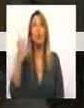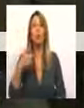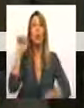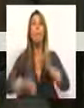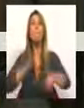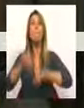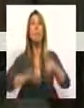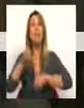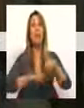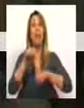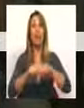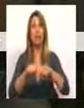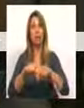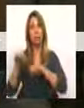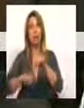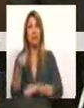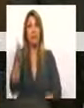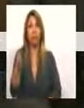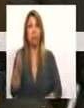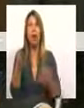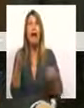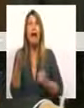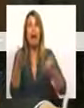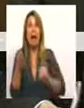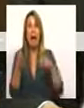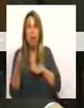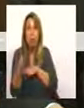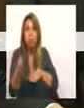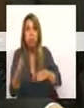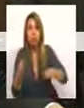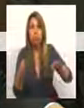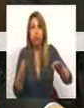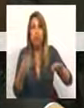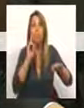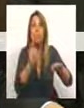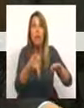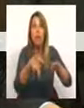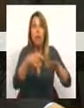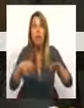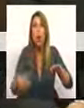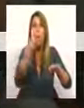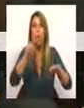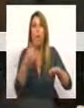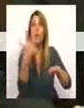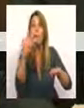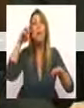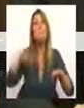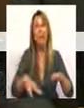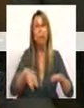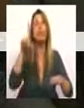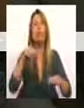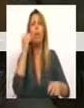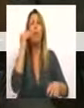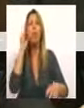metro e meio anteriormente aos mesmos por e quando há revisão do regulamento sinalização de trânsito por forma em